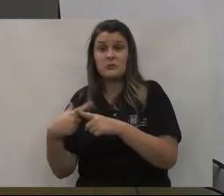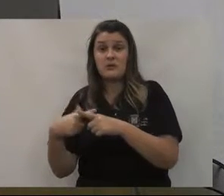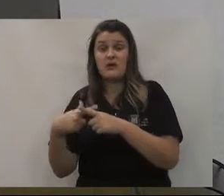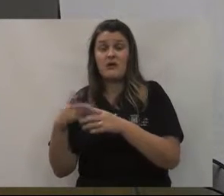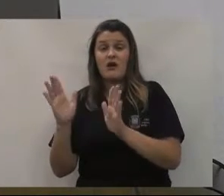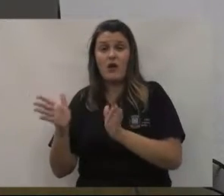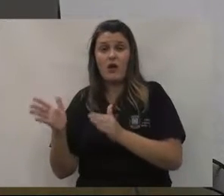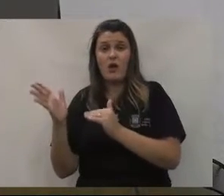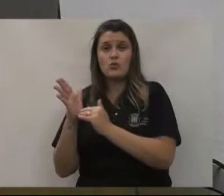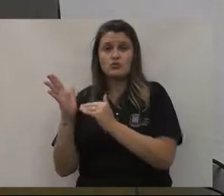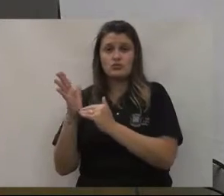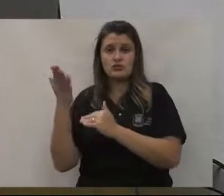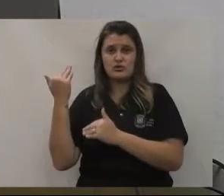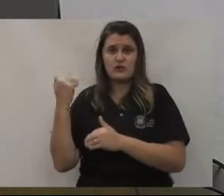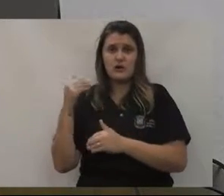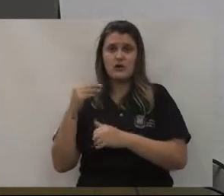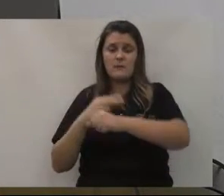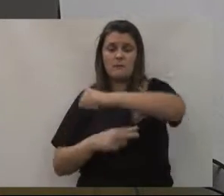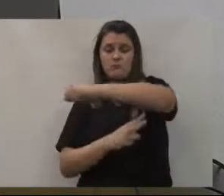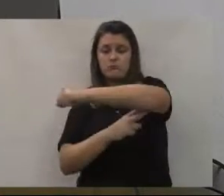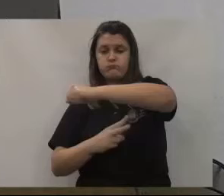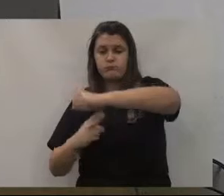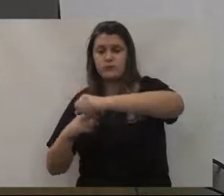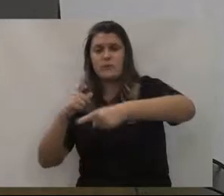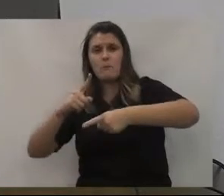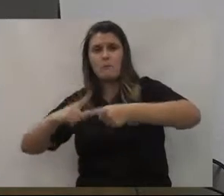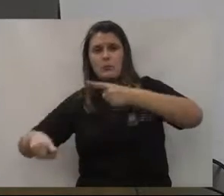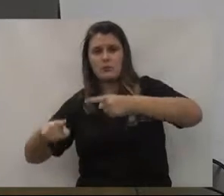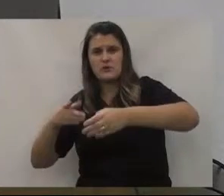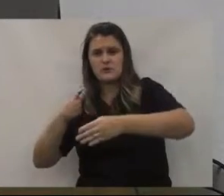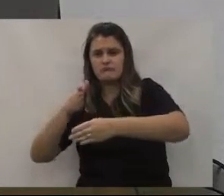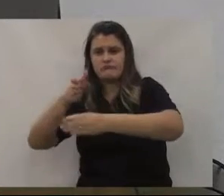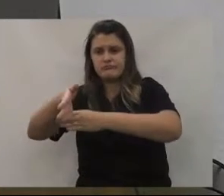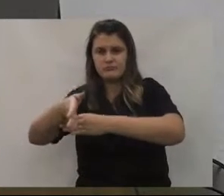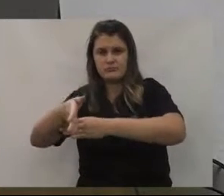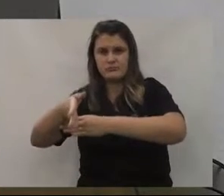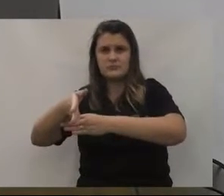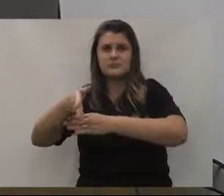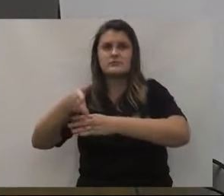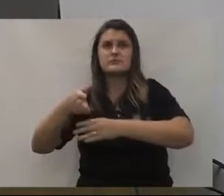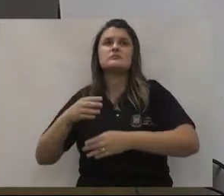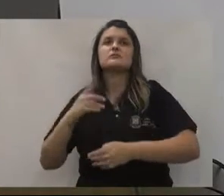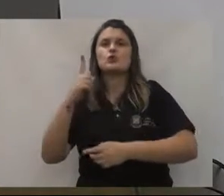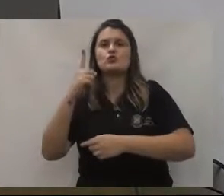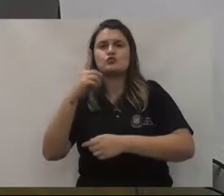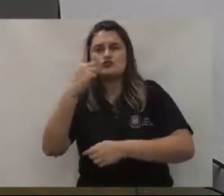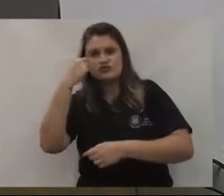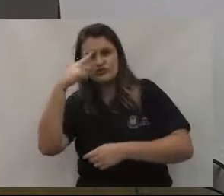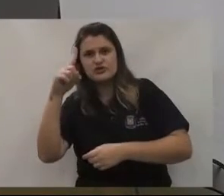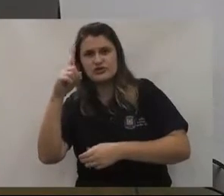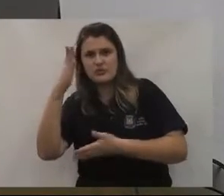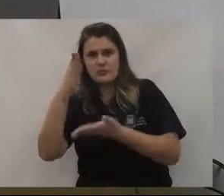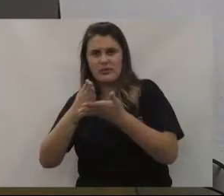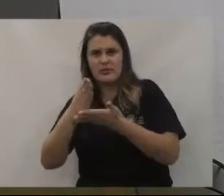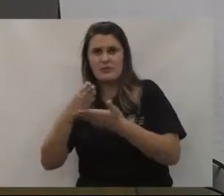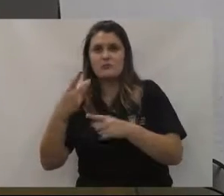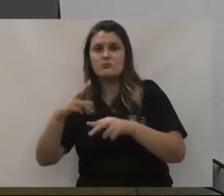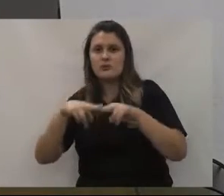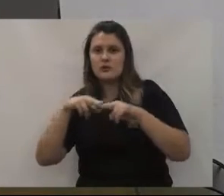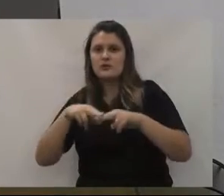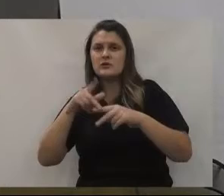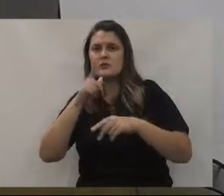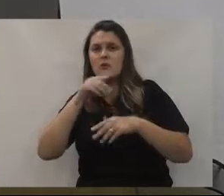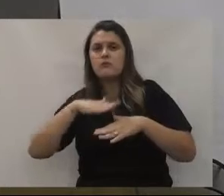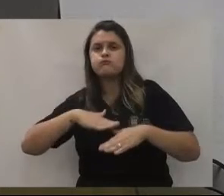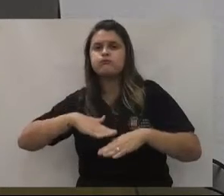enchente, ela foi interditada por 1 dia e meio, a ponte lá na BR. Então, já o rio